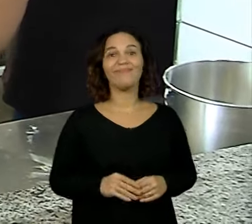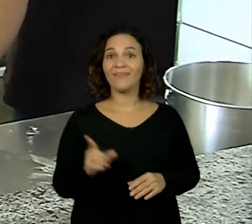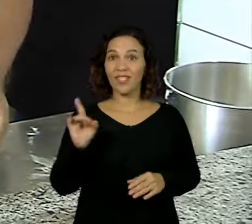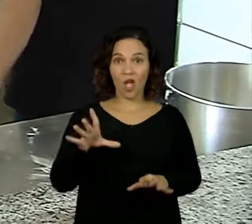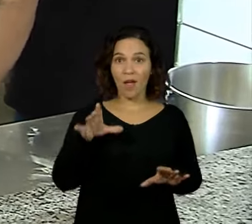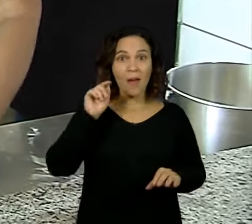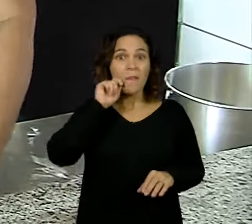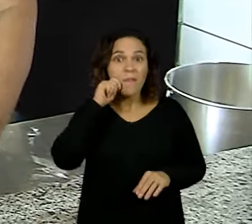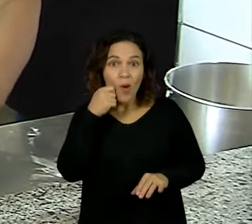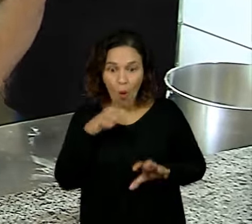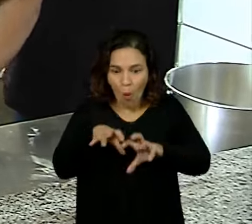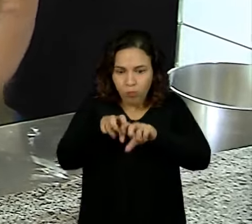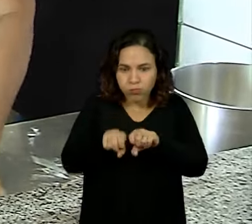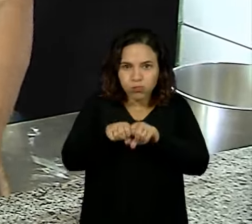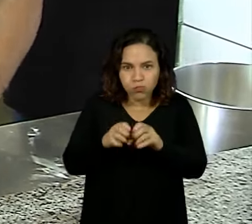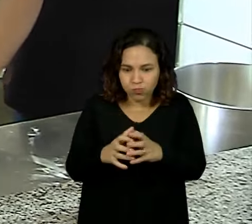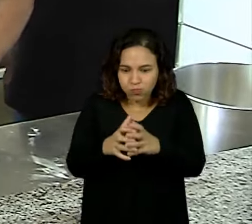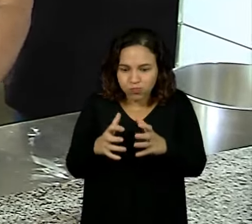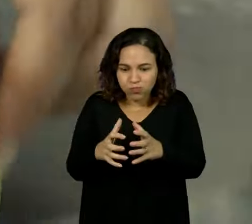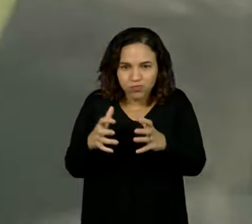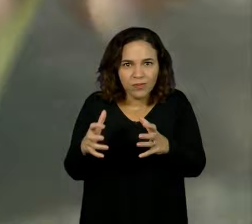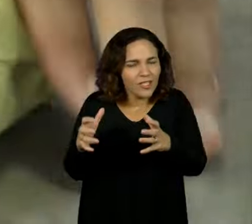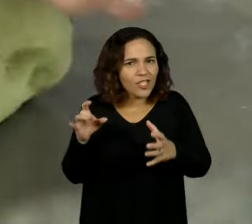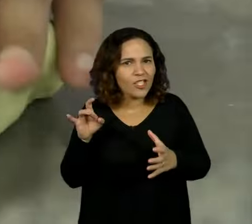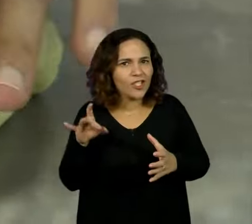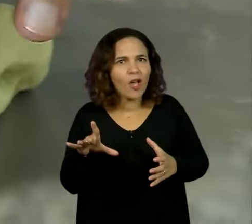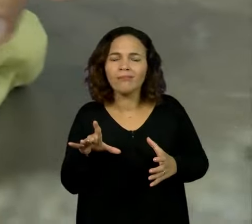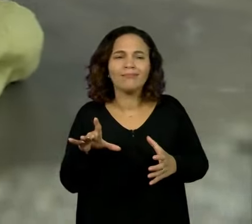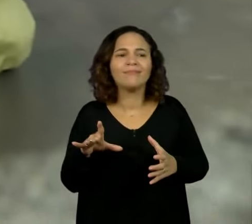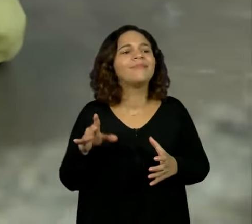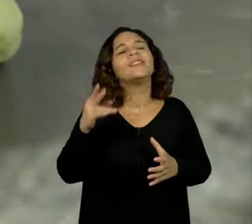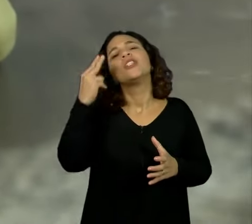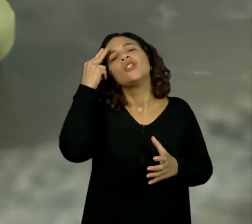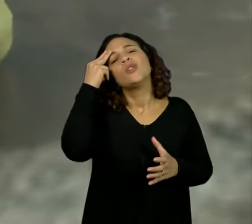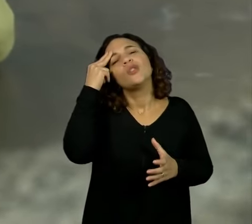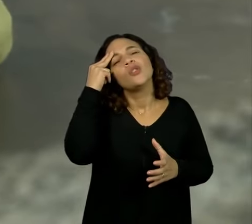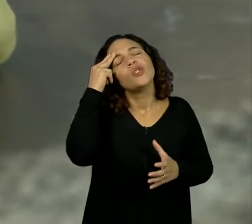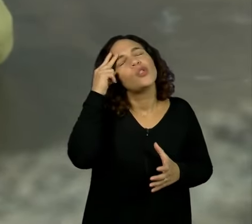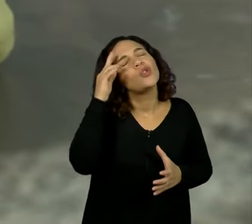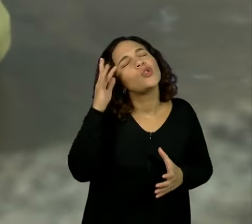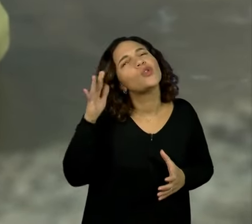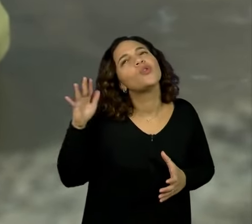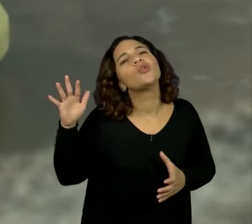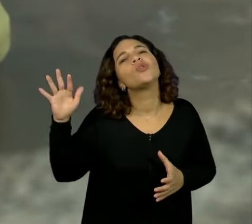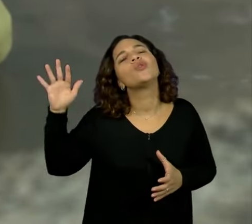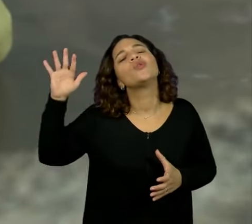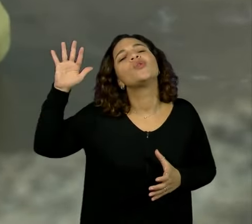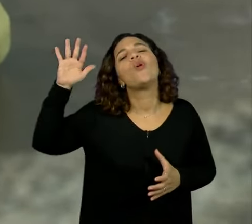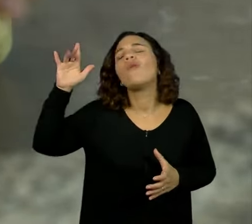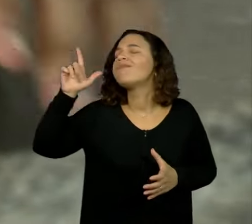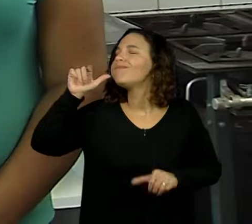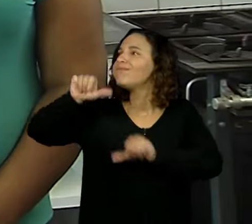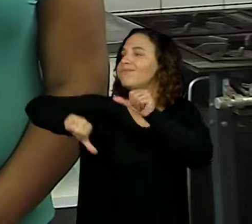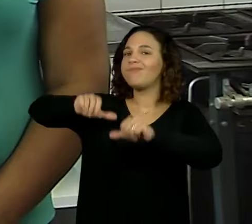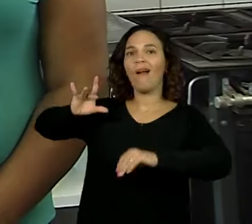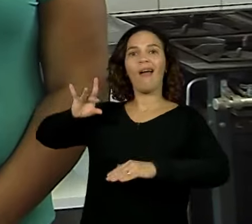massa do pão que vai crescendo ao longo da aula. Sonhos vão sendo despertados. Ainda não. Eu trabalho com doces